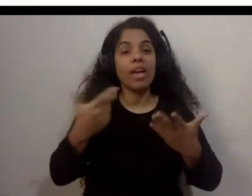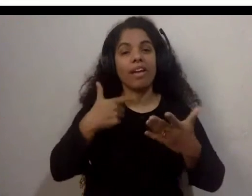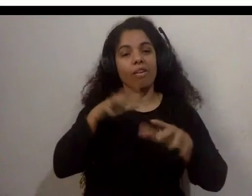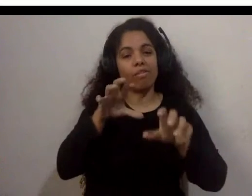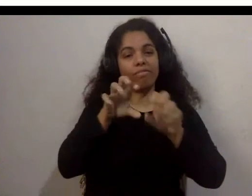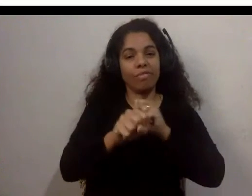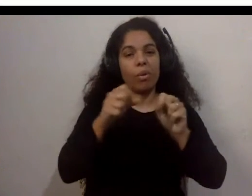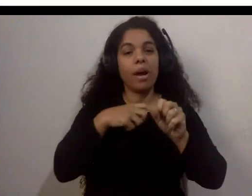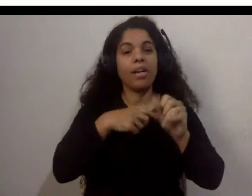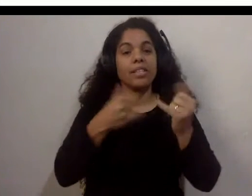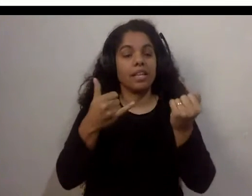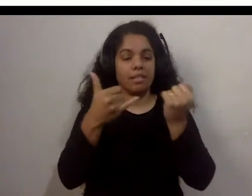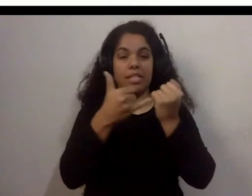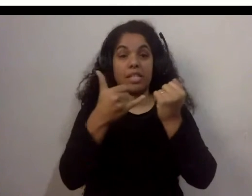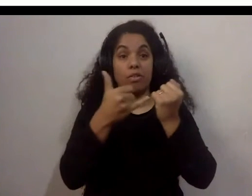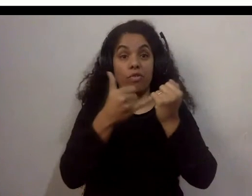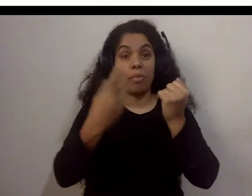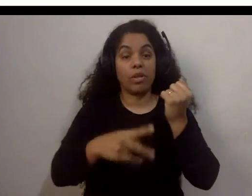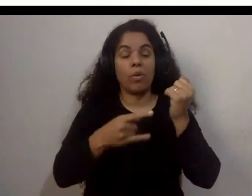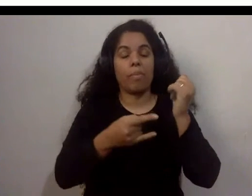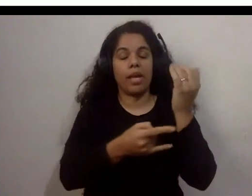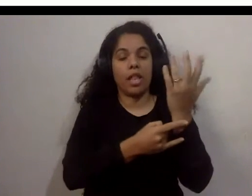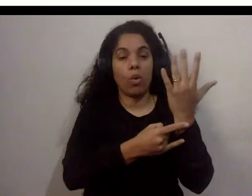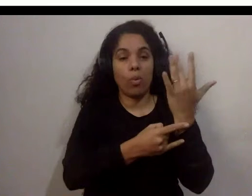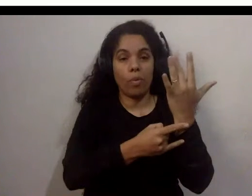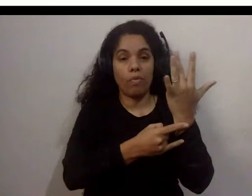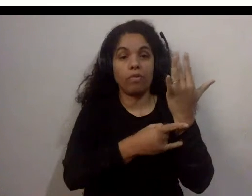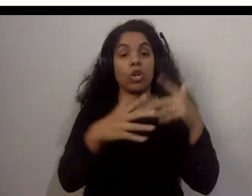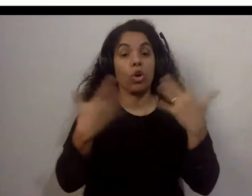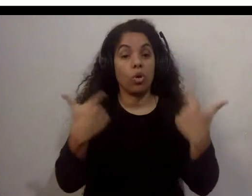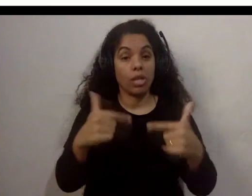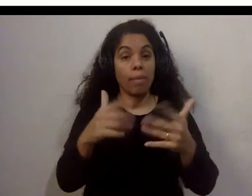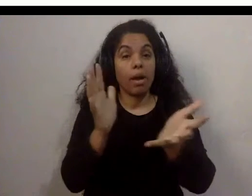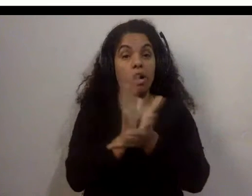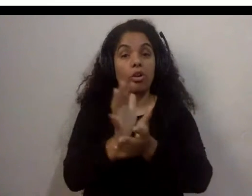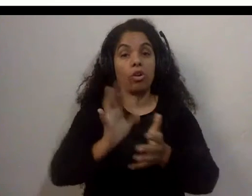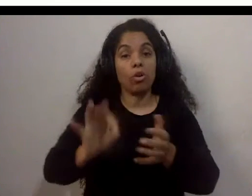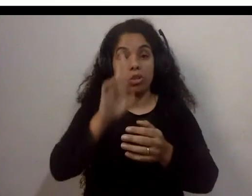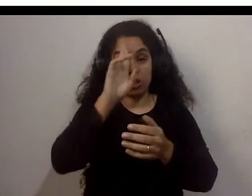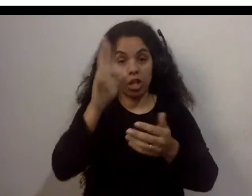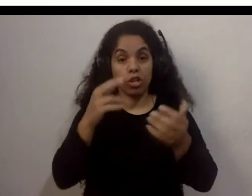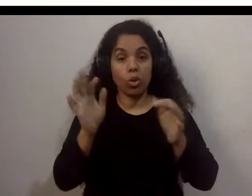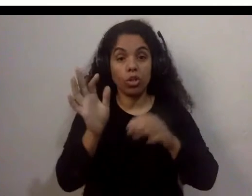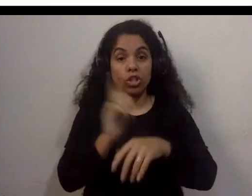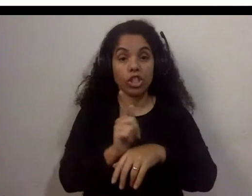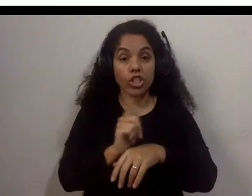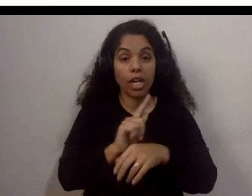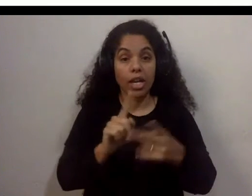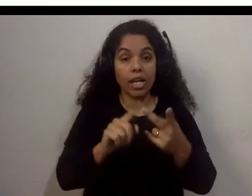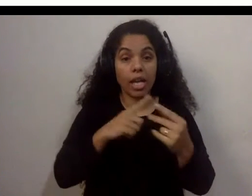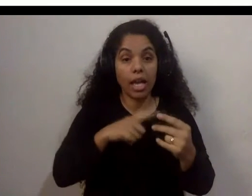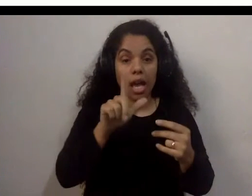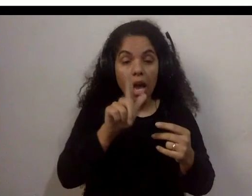formado em Sistema de Informação pela UFMG. Hoje eu trabalho como diretor de engenharia na GovPredict. A GovPredict é uma